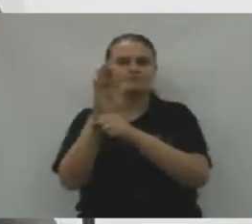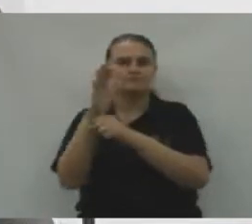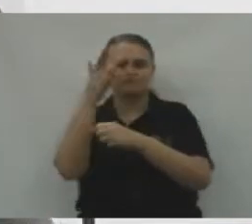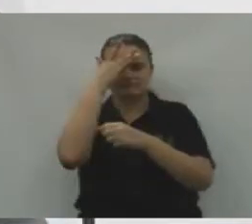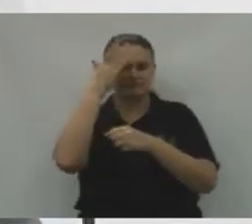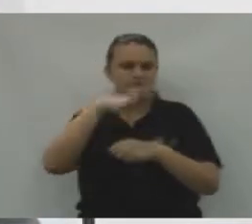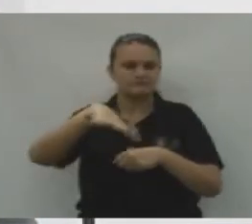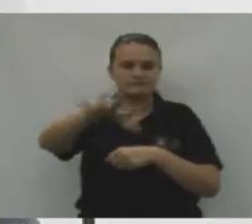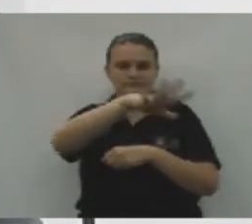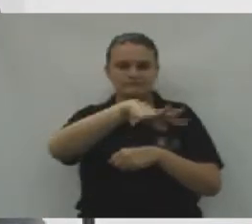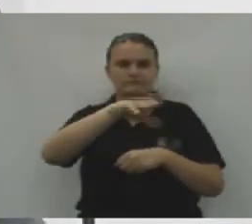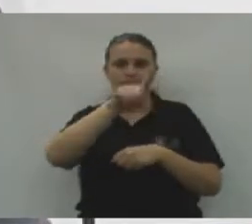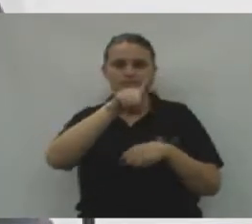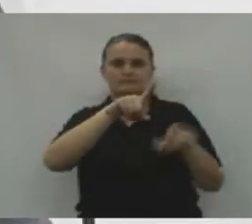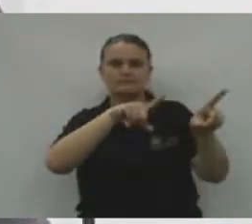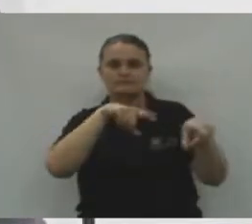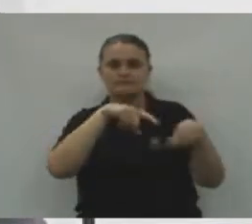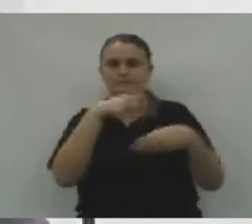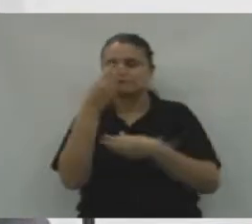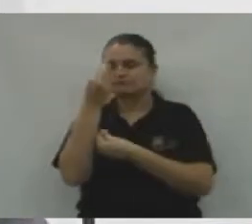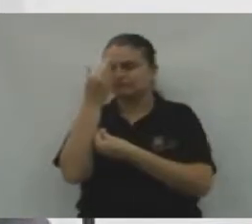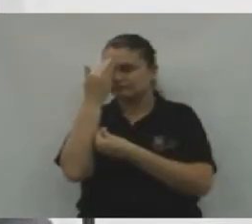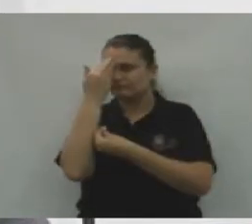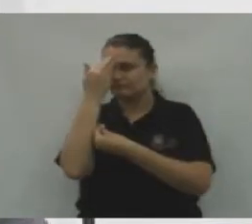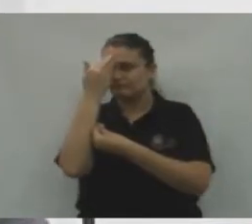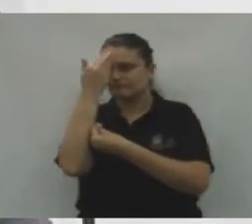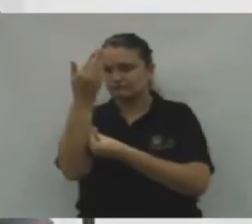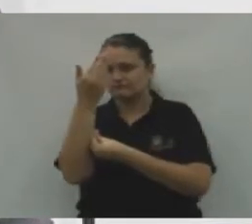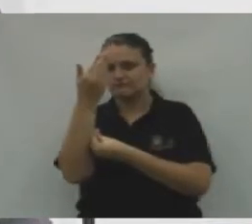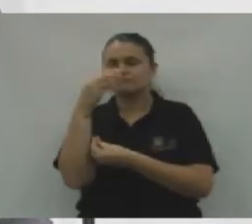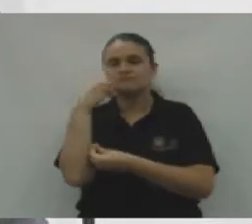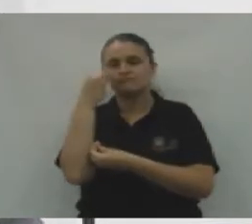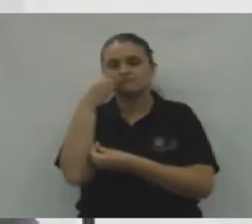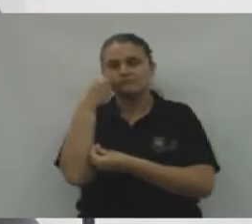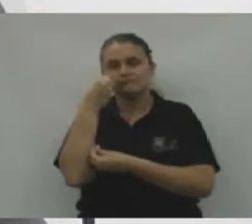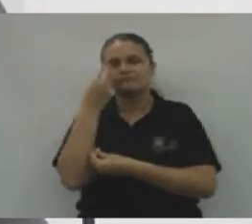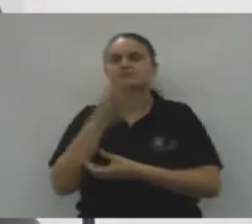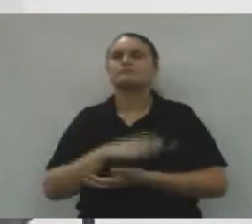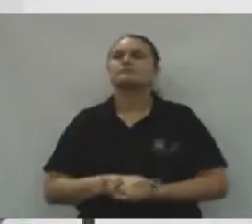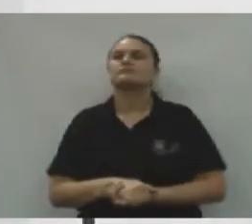nosso público, que é os agricultores. Muito obrigado pela oportunidade.